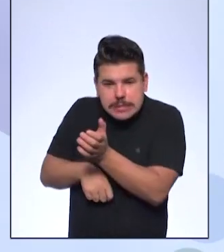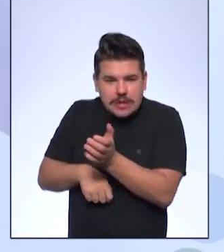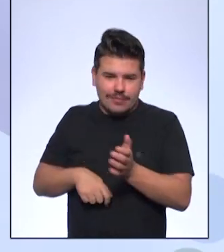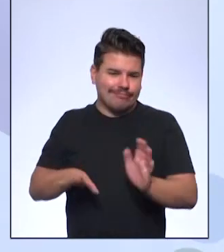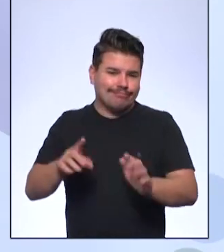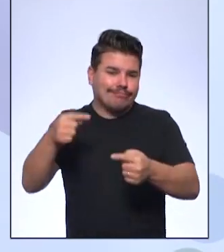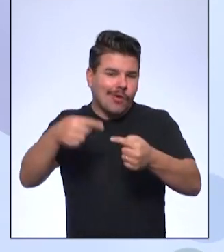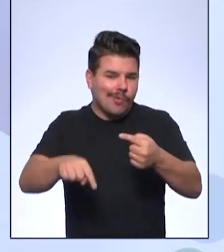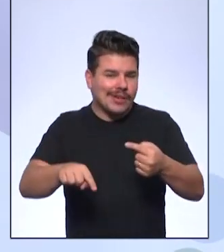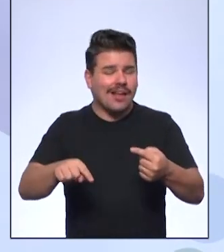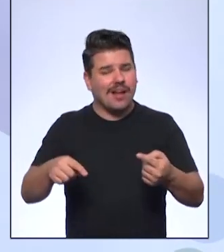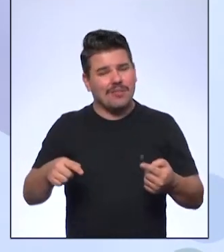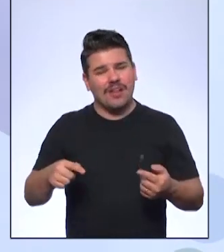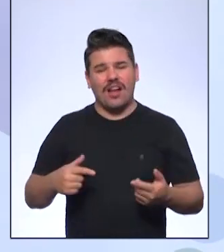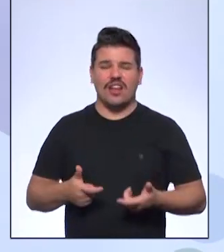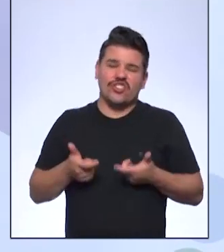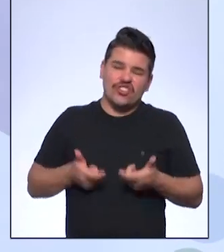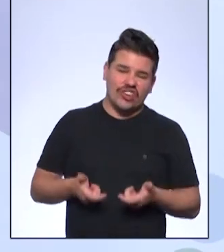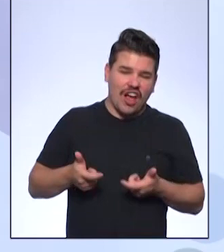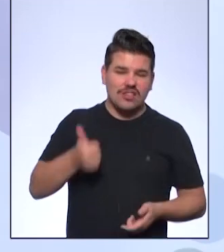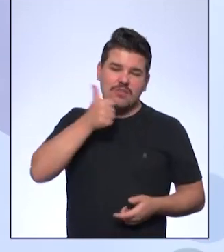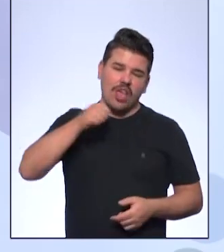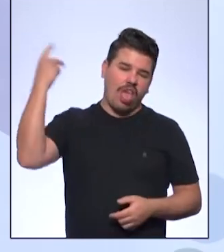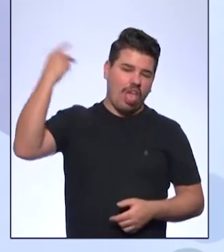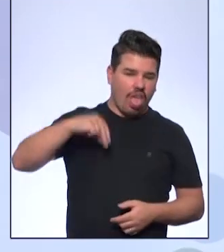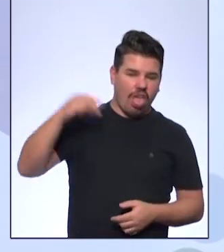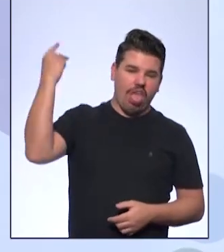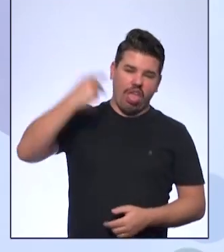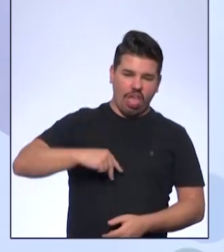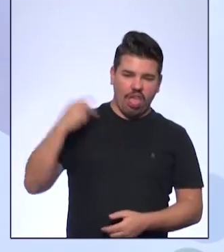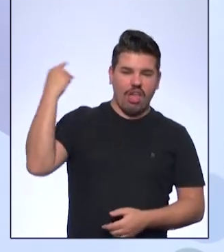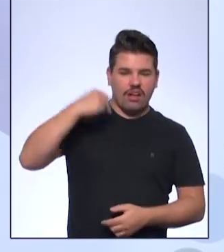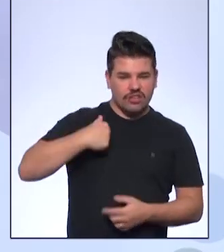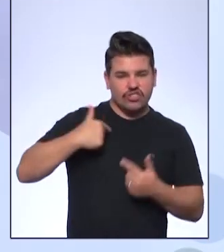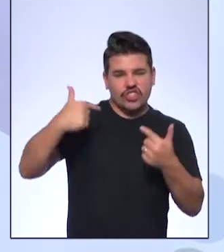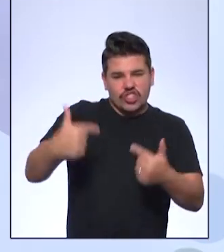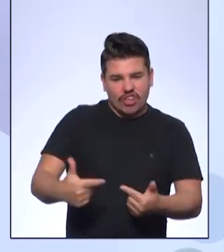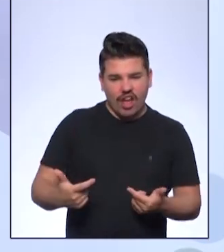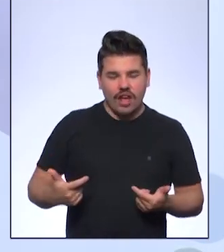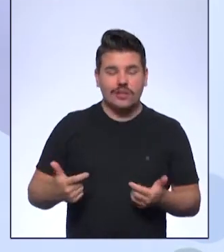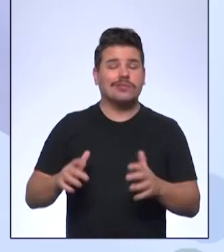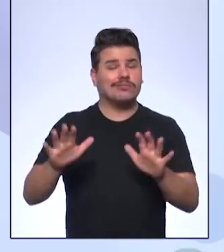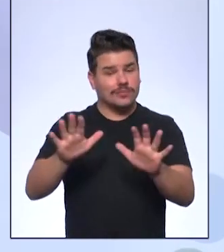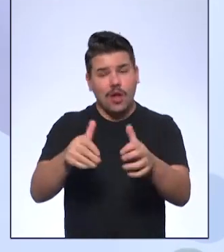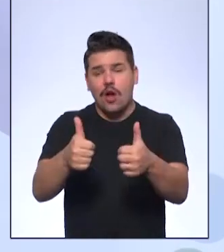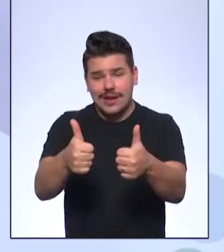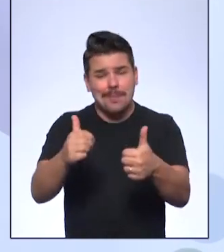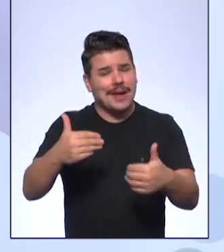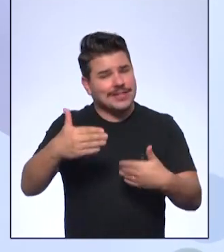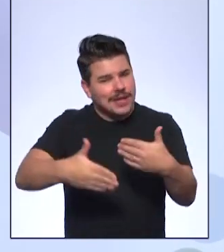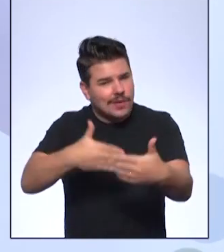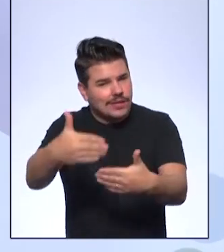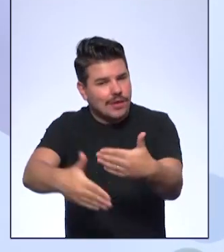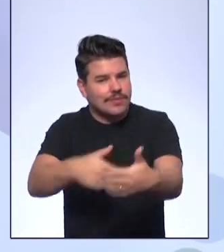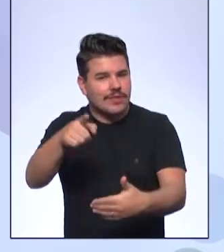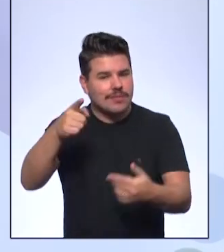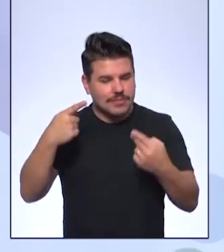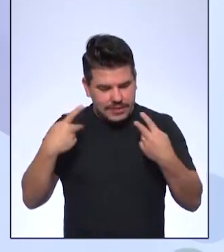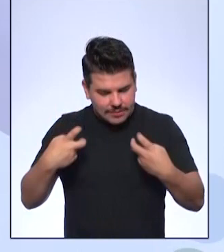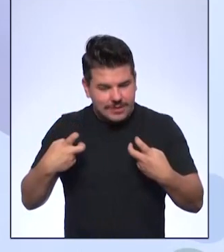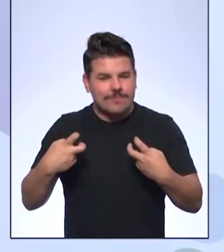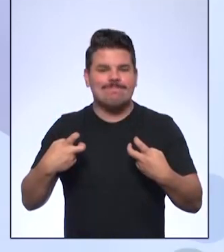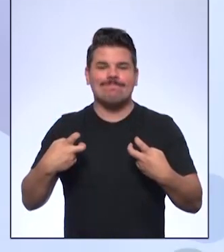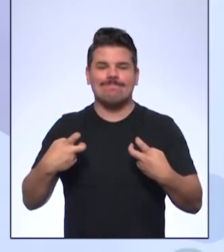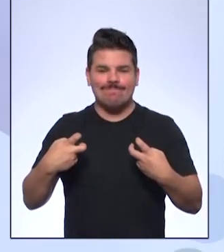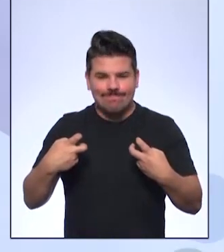parecer aquela conversa chata, ai, que droga, tá me dando bronca de novo, tá falando que eu tenho que fazer. Mas são coisas que a gente vai percebendo ao longo do tempo que são necessárias de